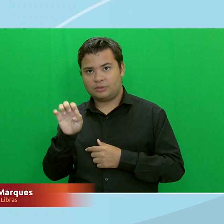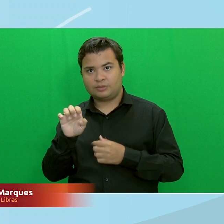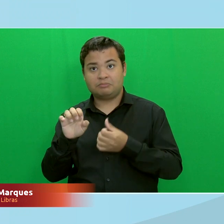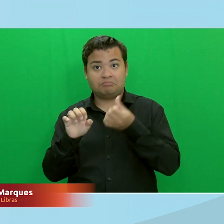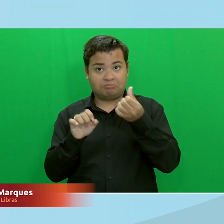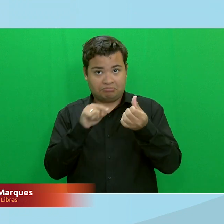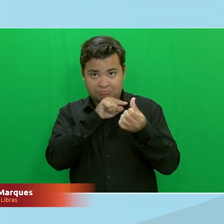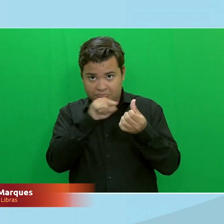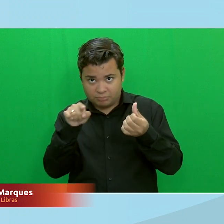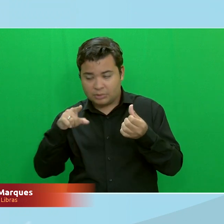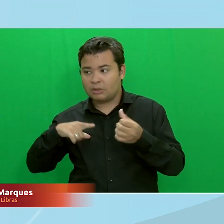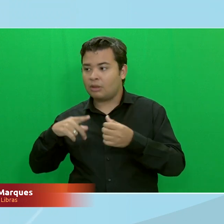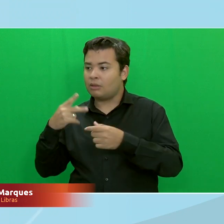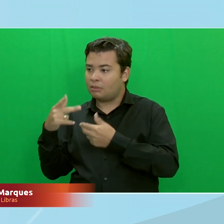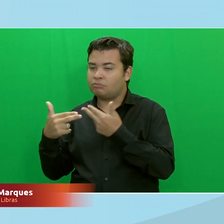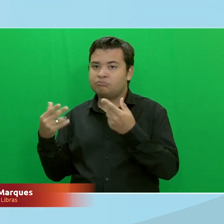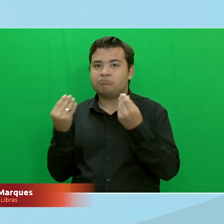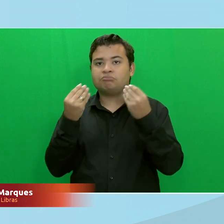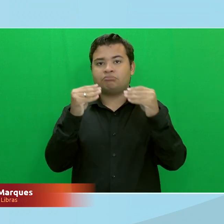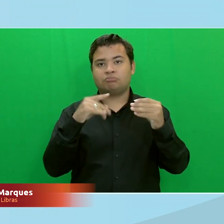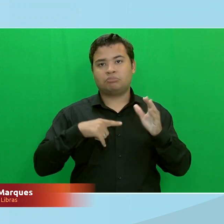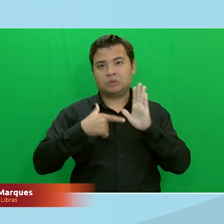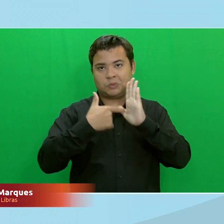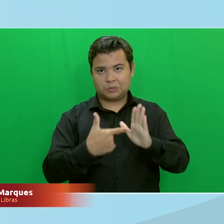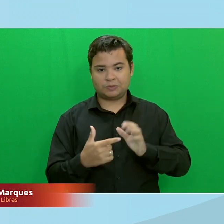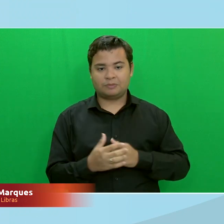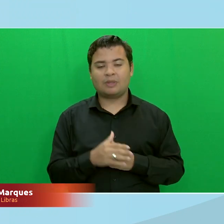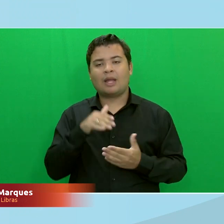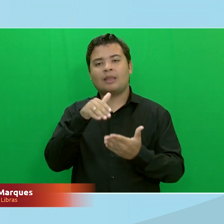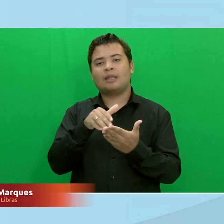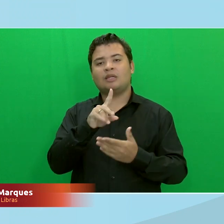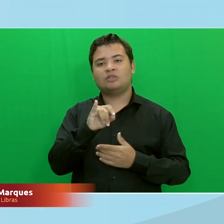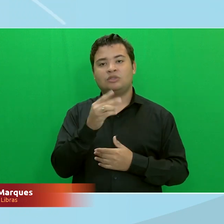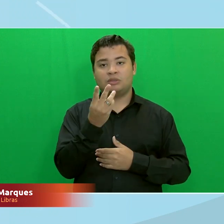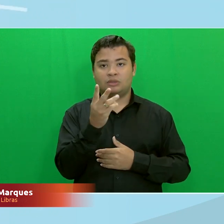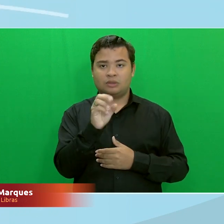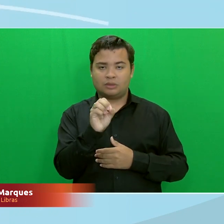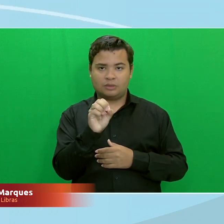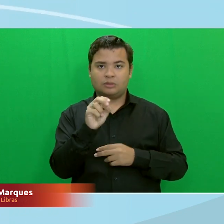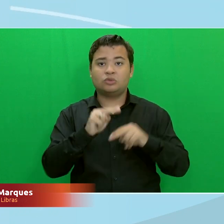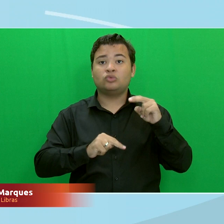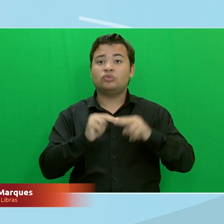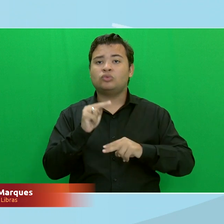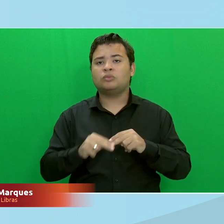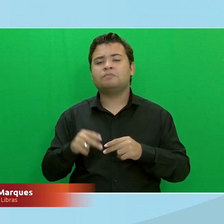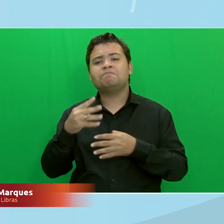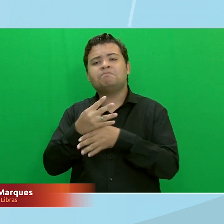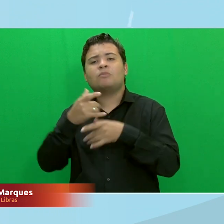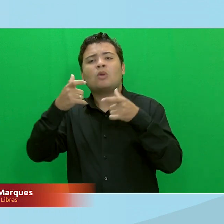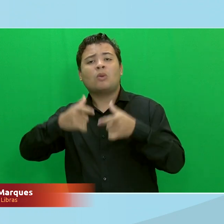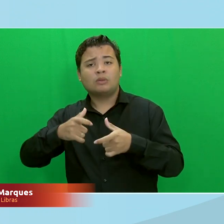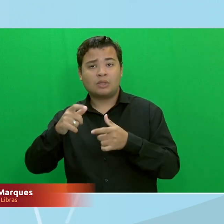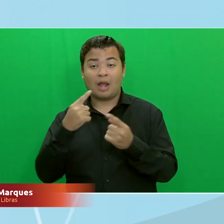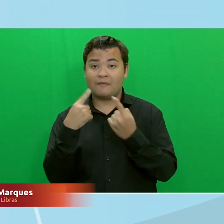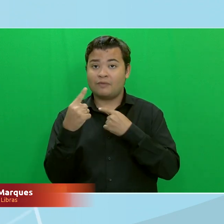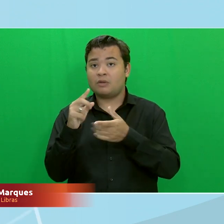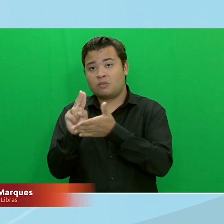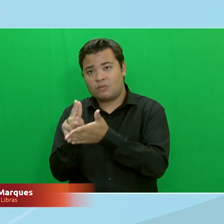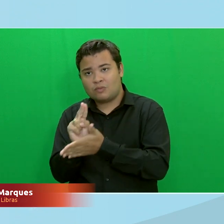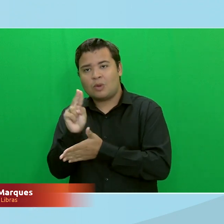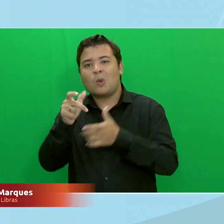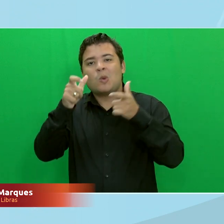A visitação pode ser feita até o dia 30 de junho. E o Basileu França fica na Avenida Universitária, no